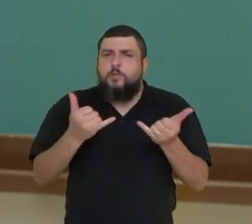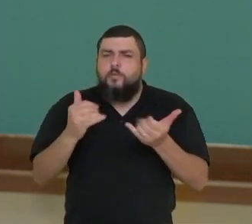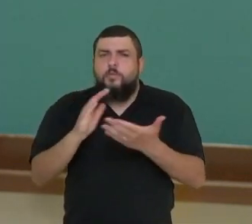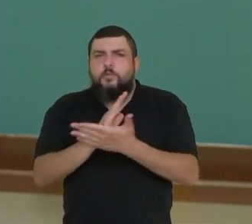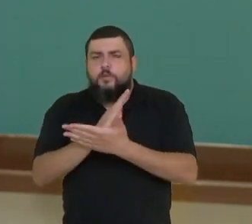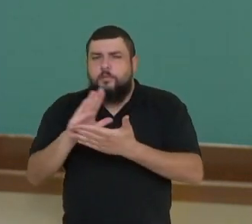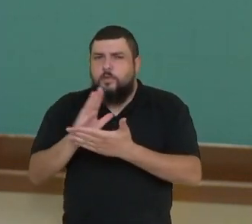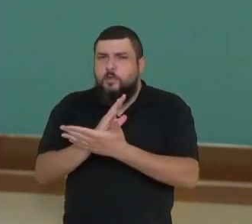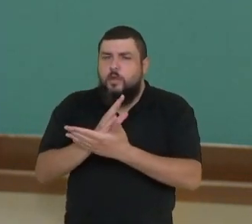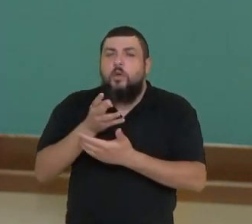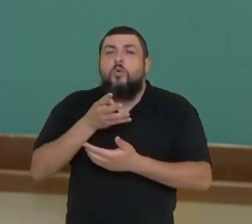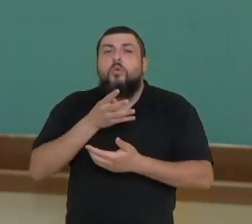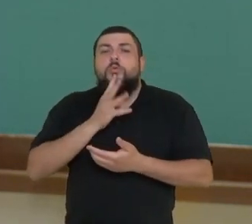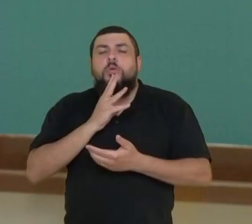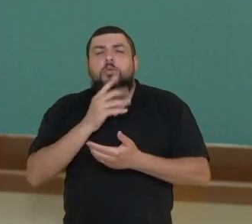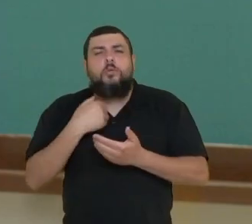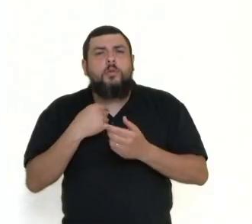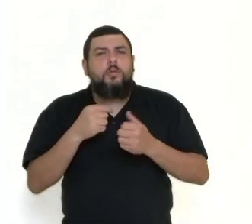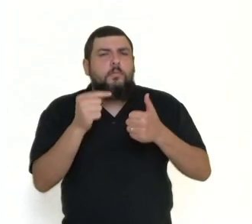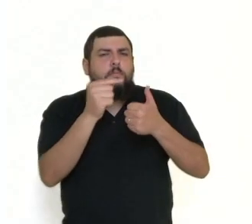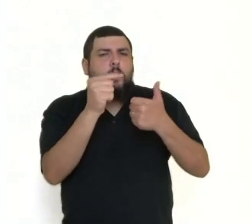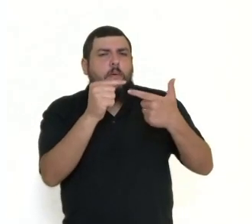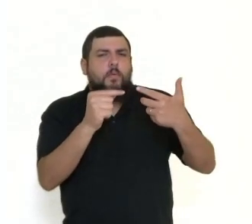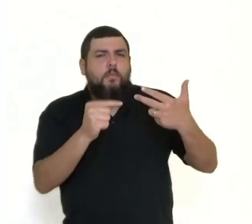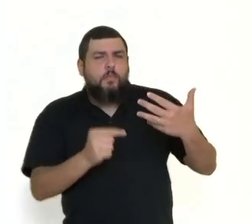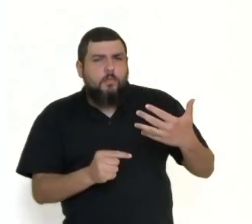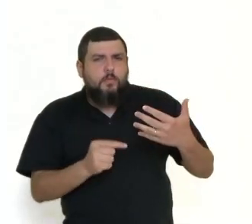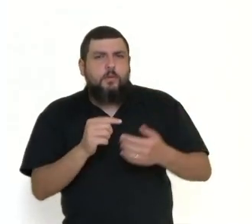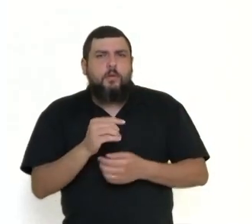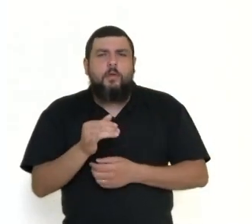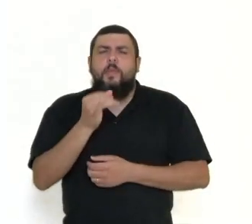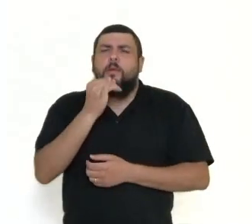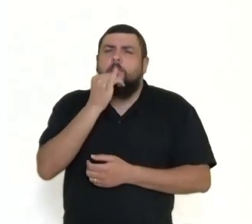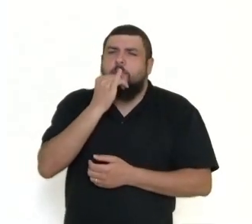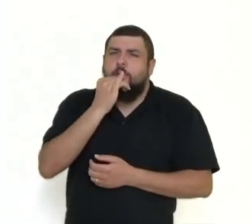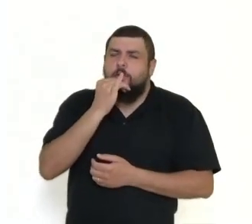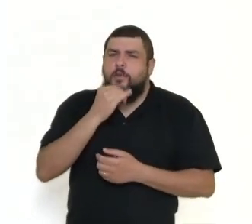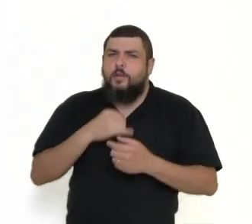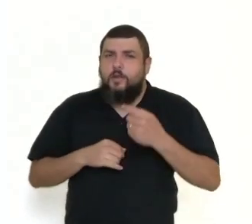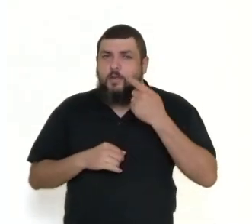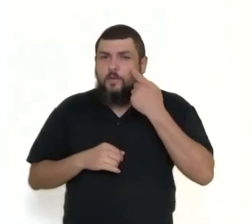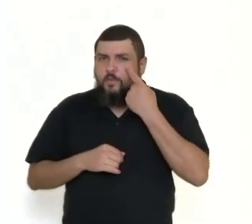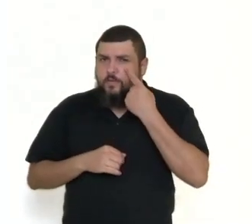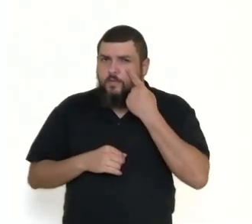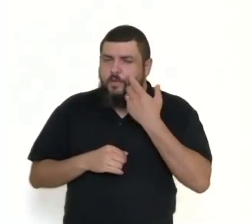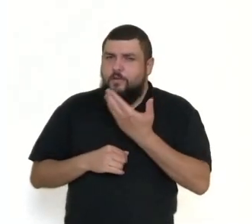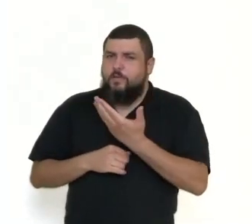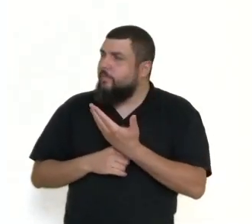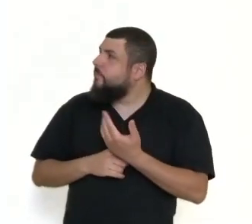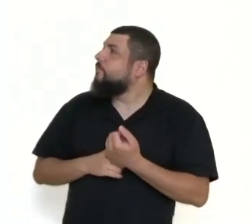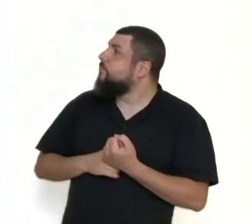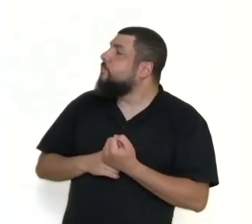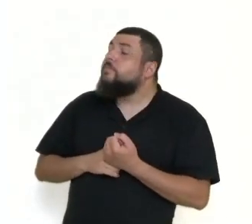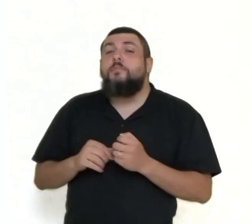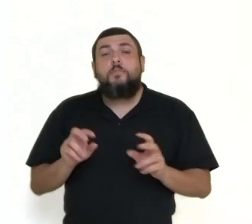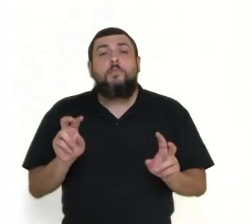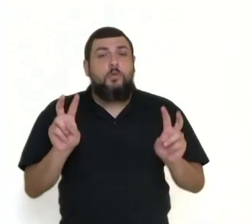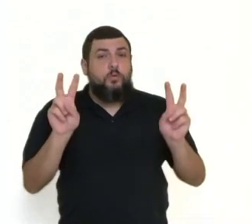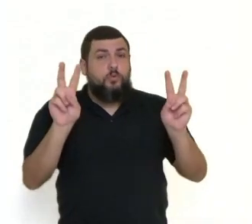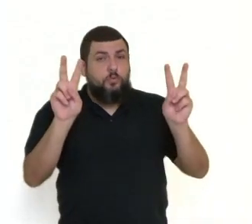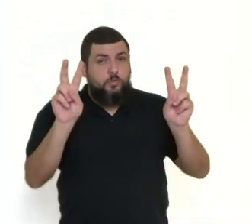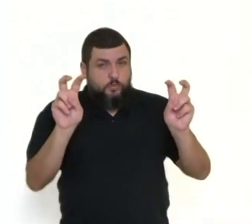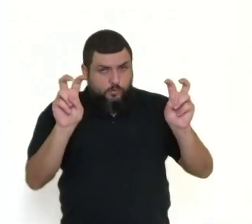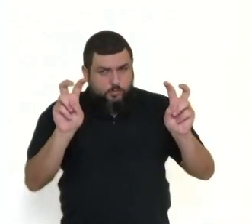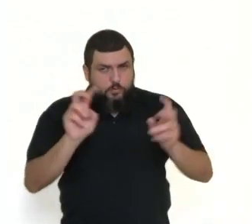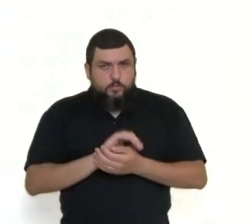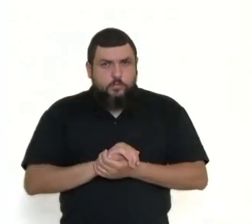conhecendo alguns elementos que os gráficos trazem. Dentre eles são título, na maioria dos casos possuem um título